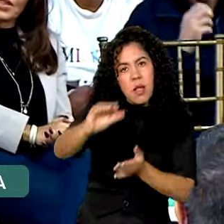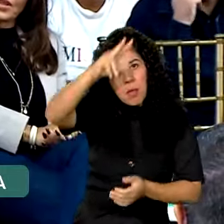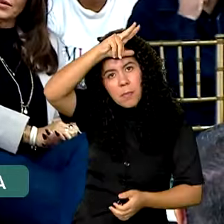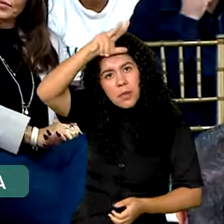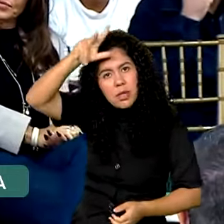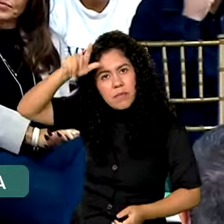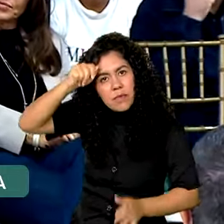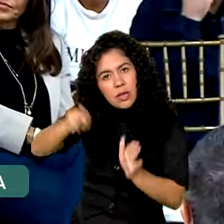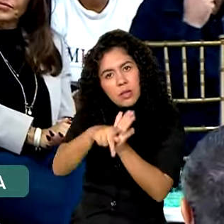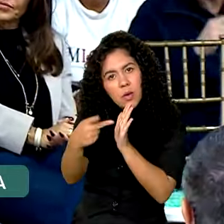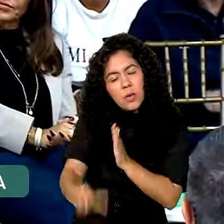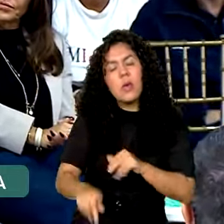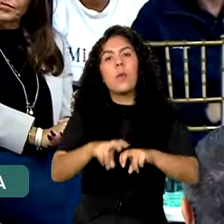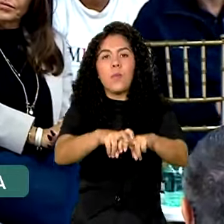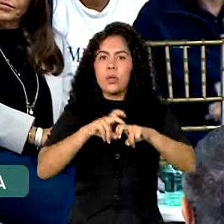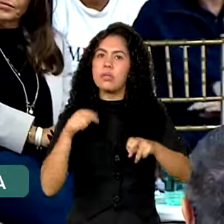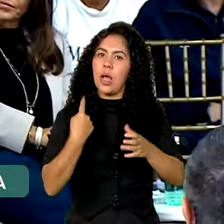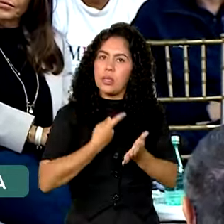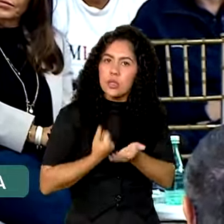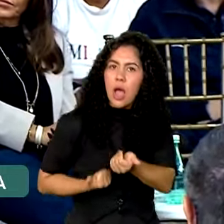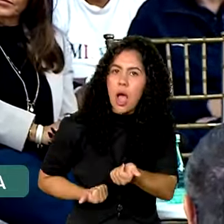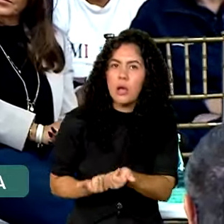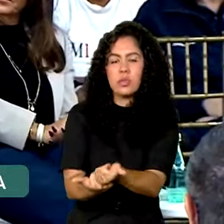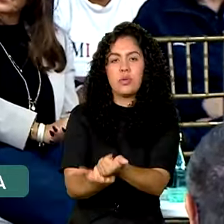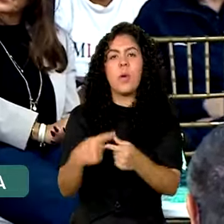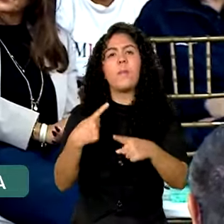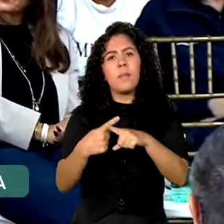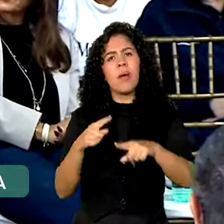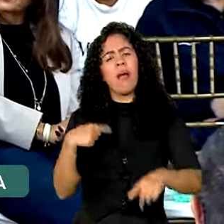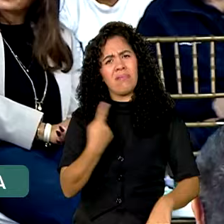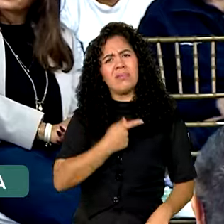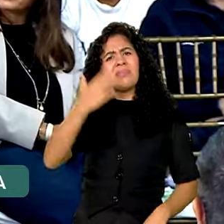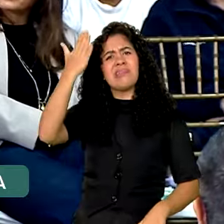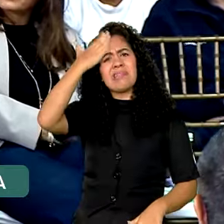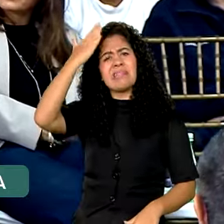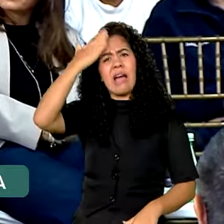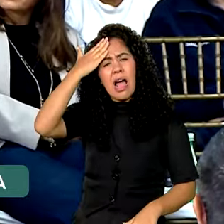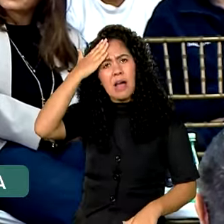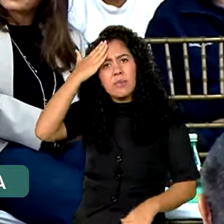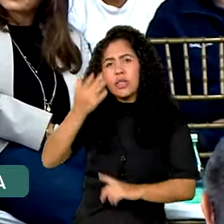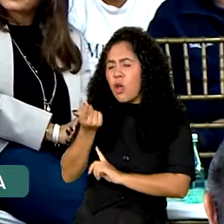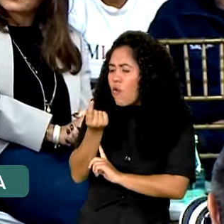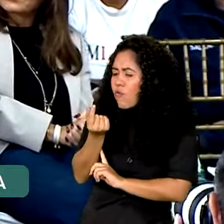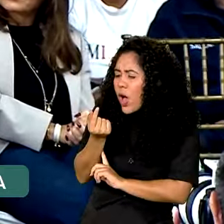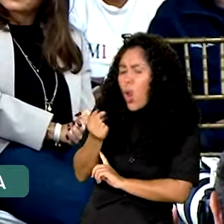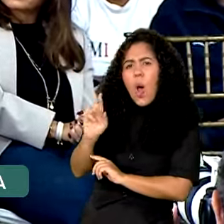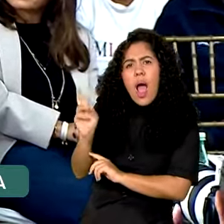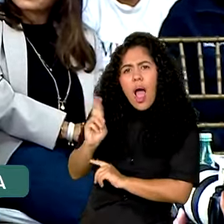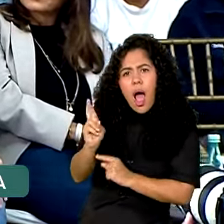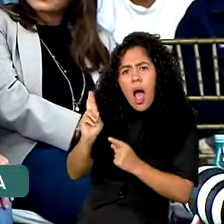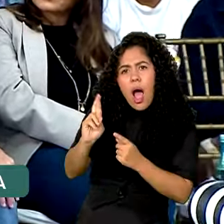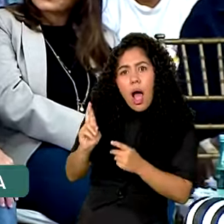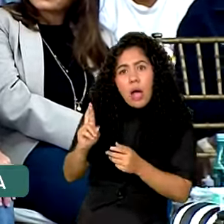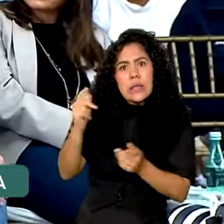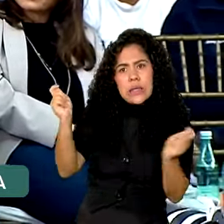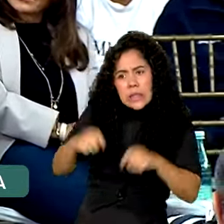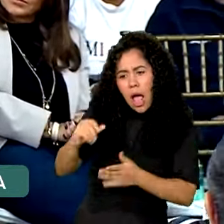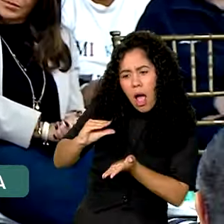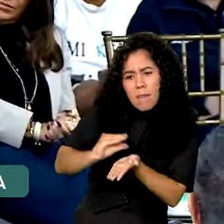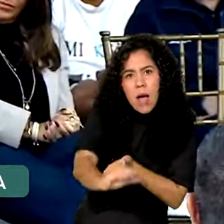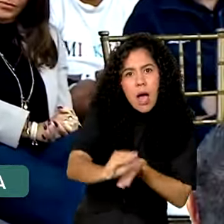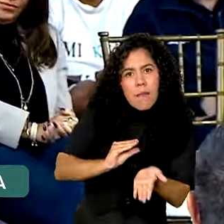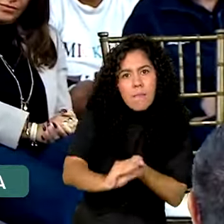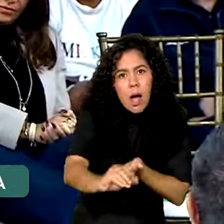por isso que a gente ajuda a prefeitura, porque a gente sabe que cada real que chega aqui nessa cidade é